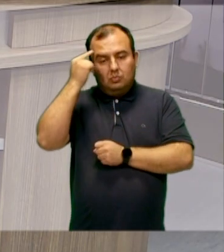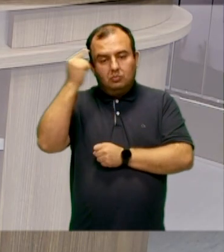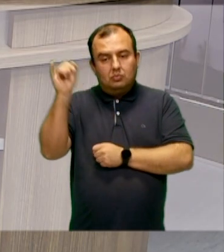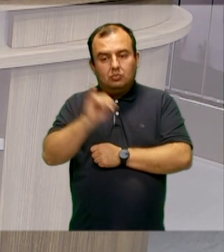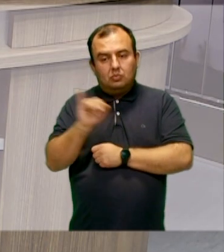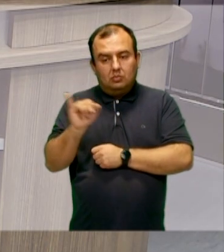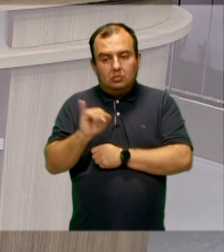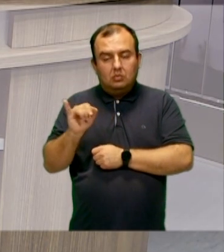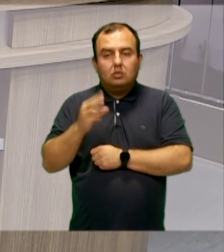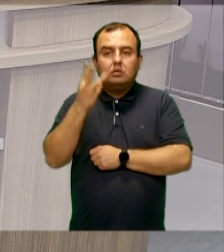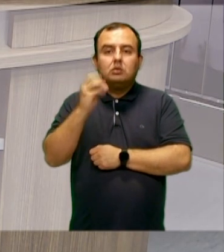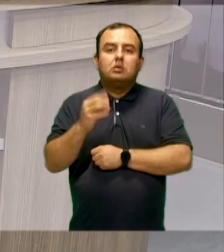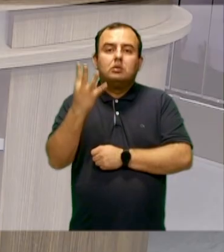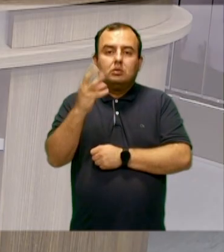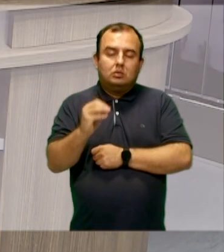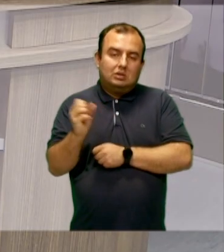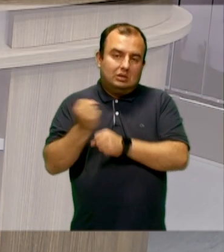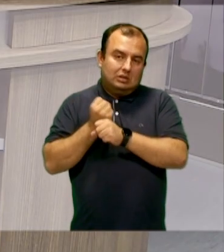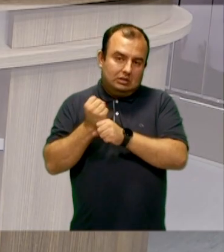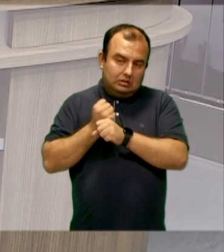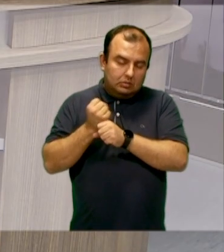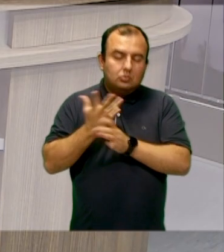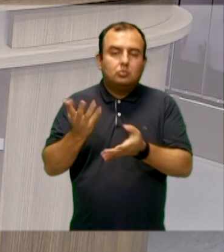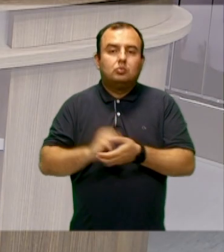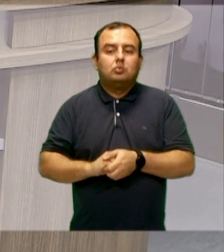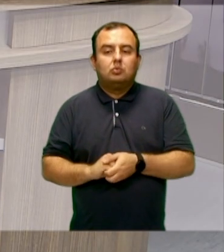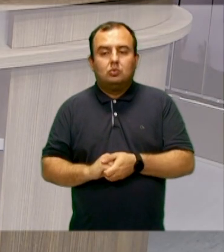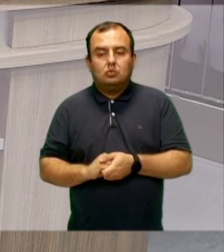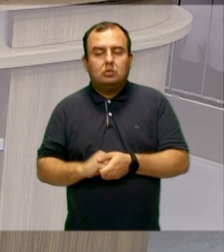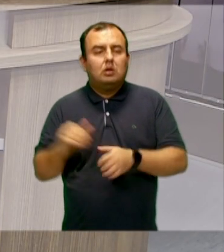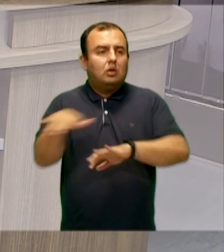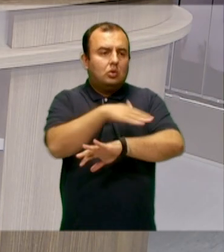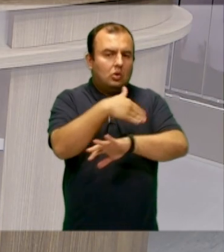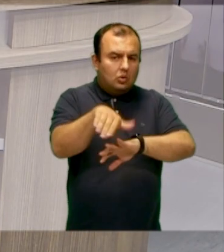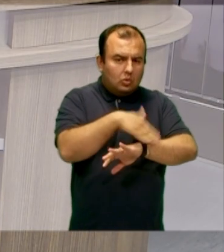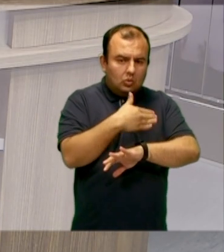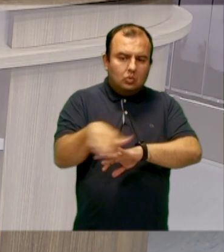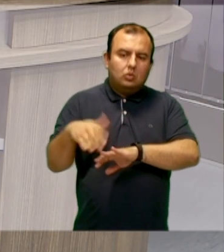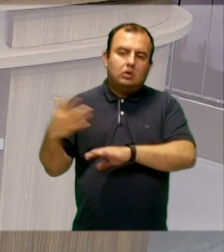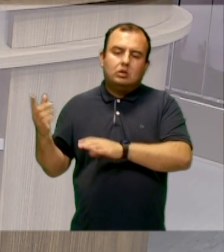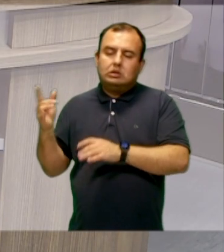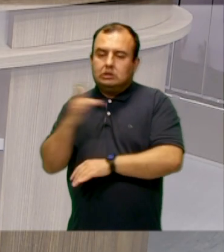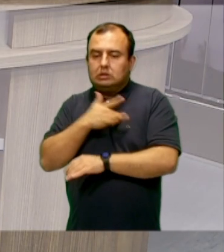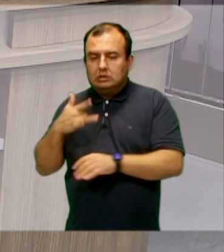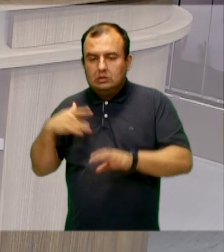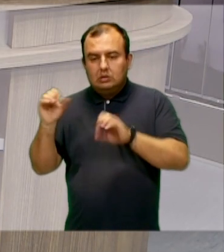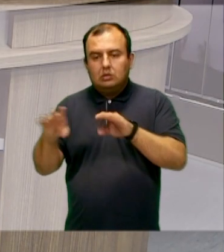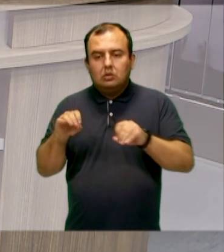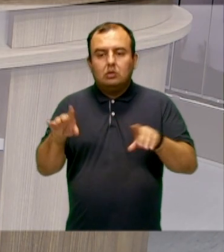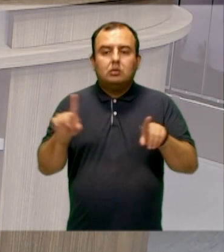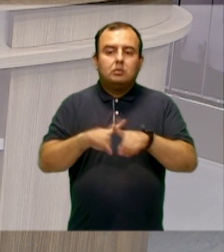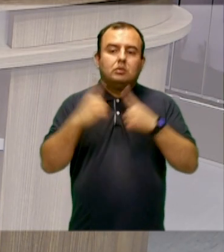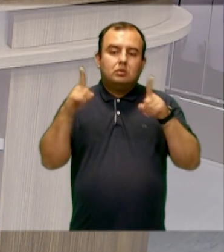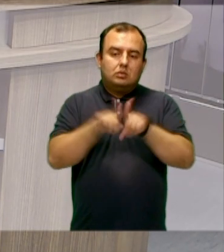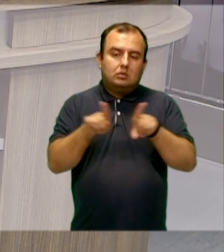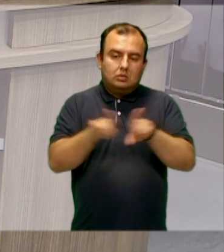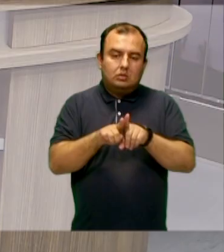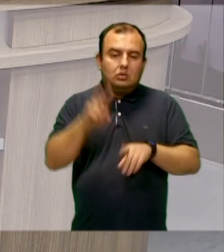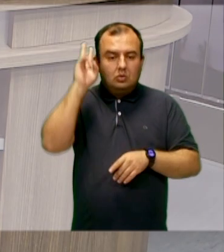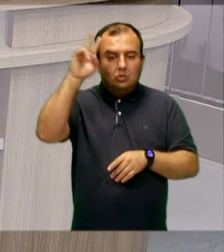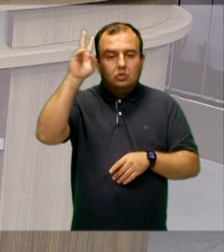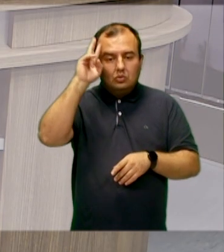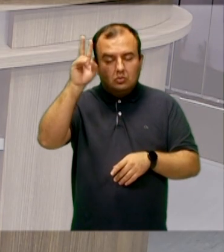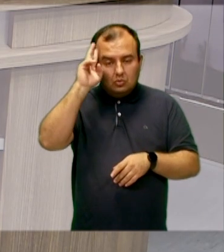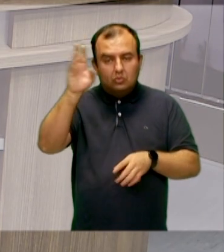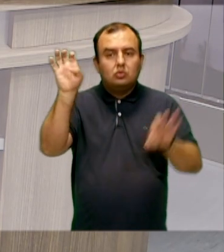Itajaí para 30, 40, 50 anos. Não só nas ruas, não só na saúde, na educação, mas também na história do